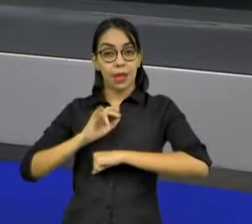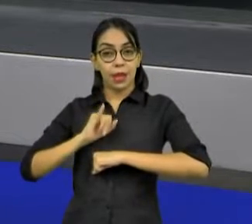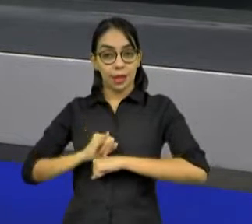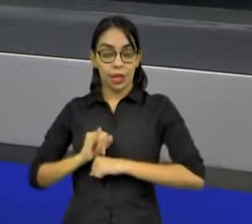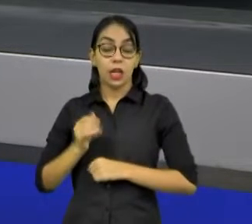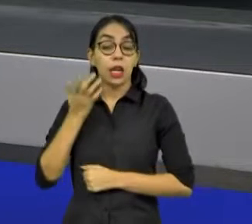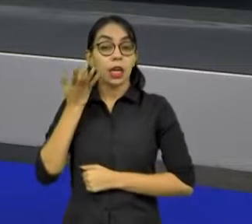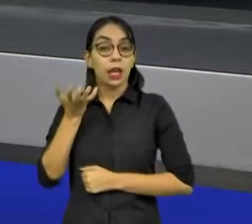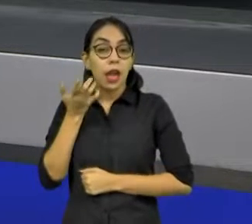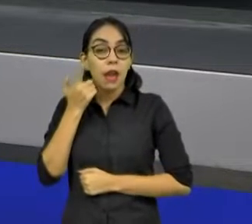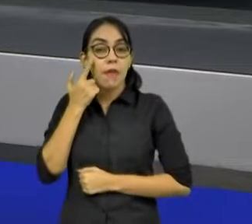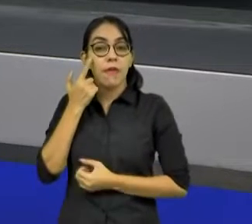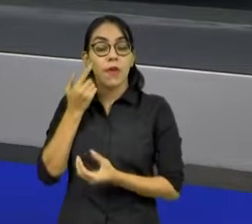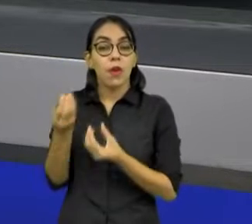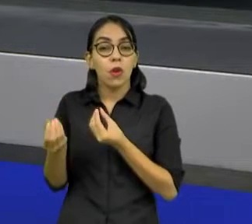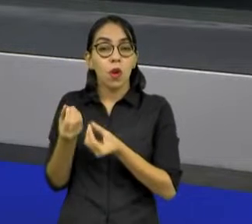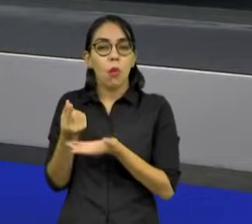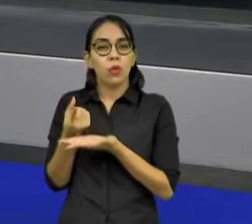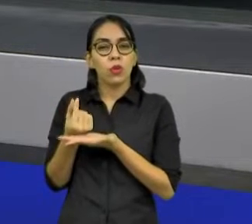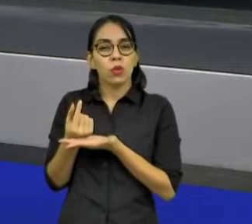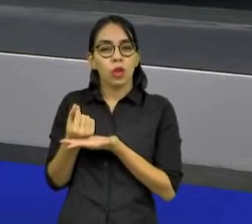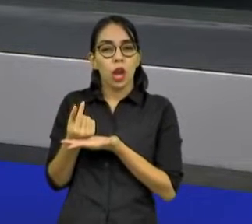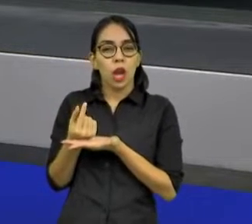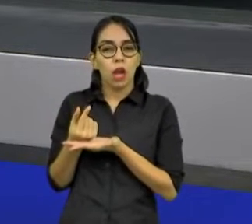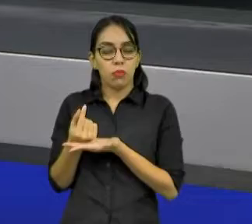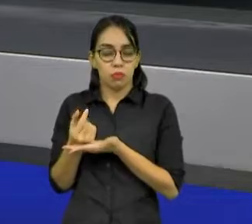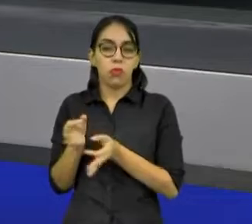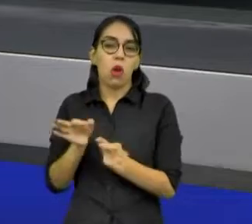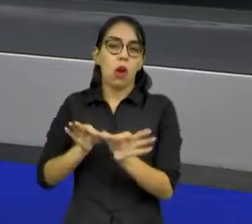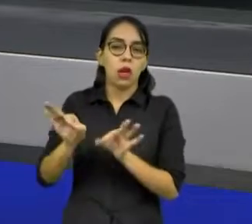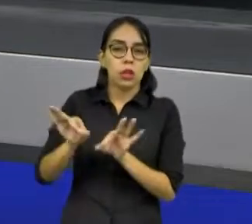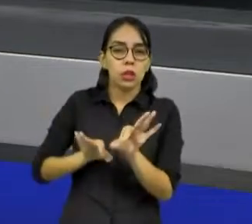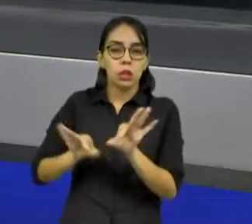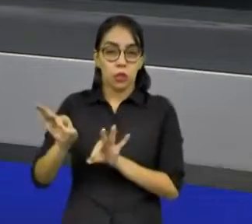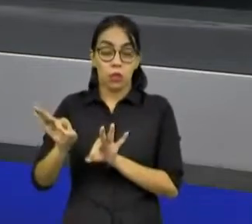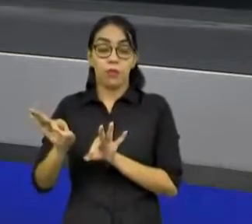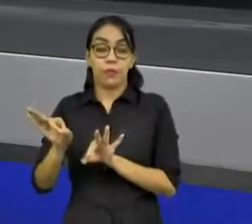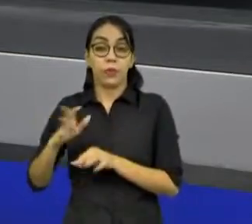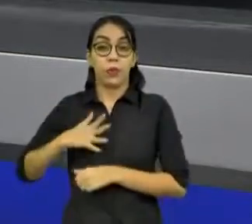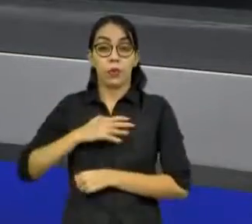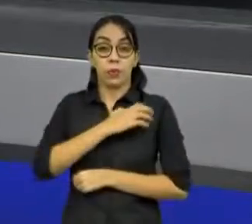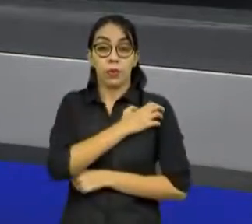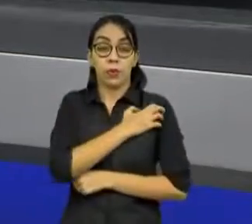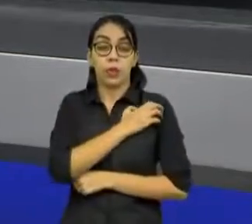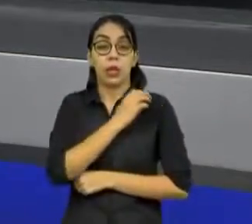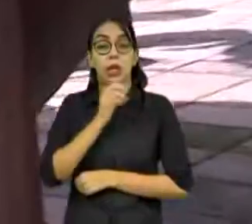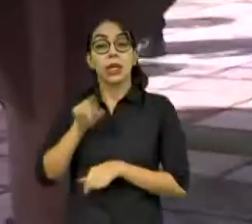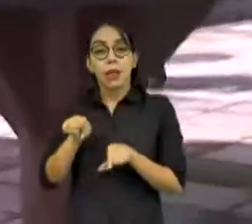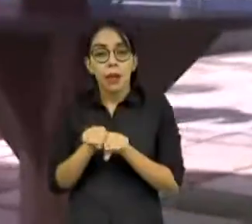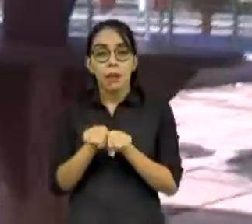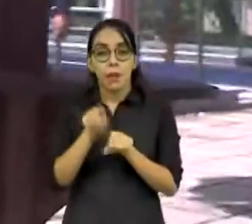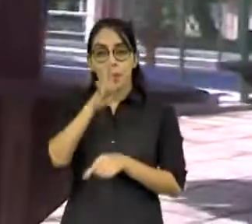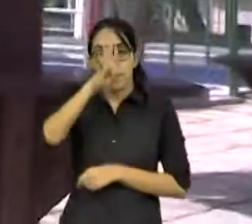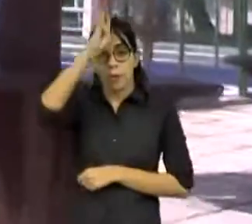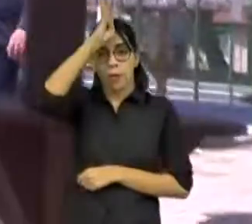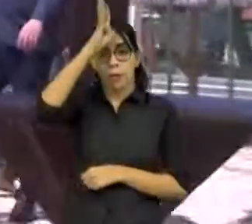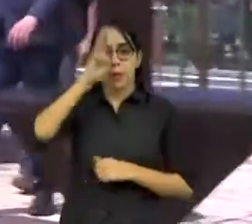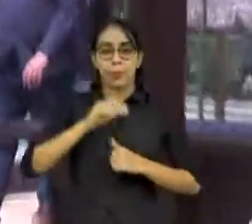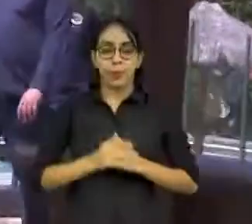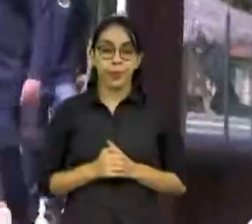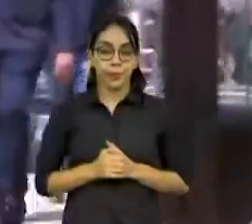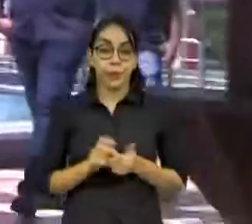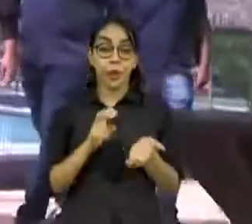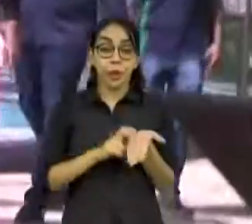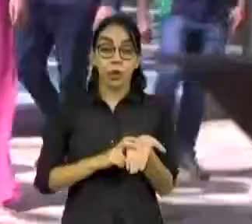recursos recebidos pelas associações ligadas à polícia e o Corpo de Bombeiros do Estado. Na manhã desta